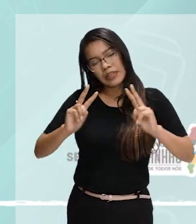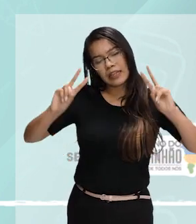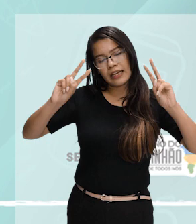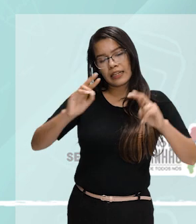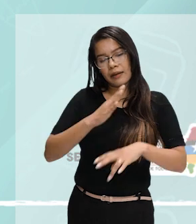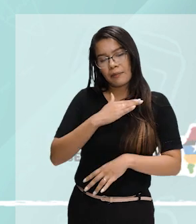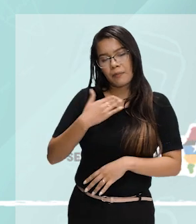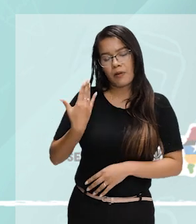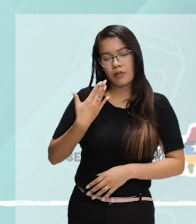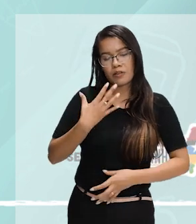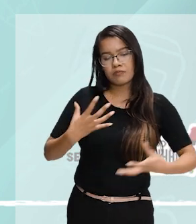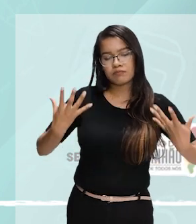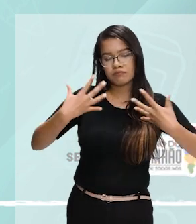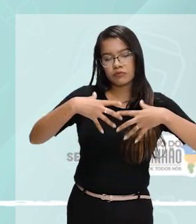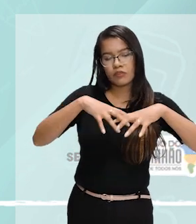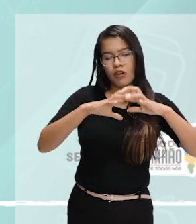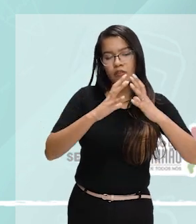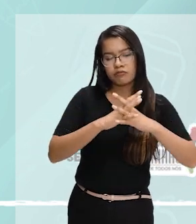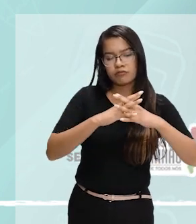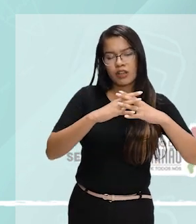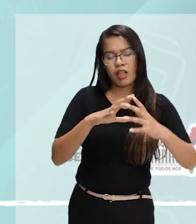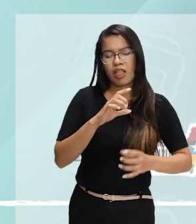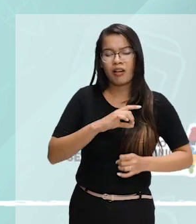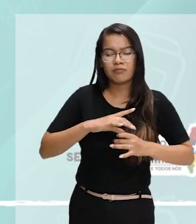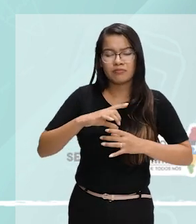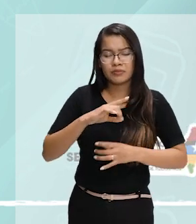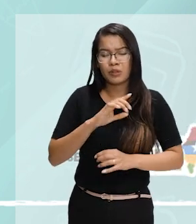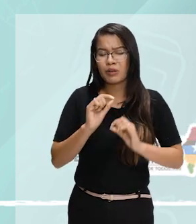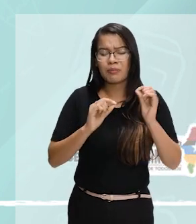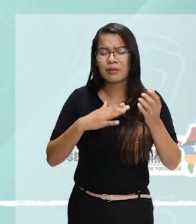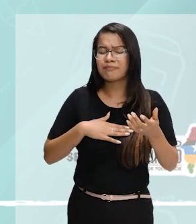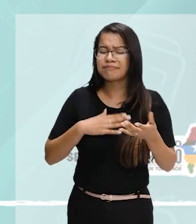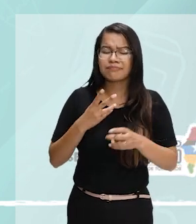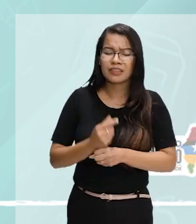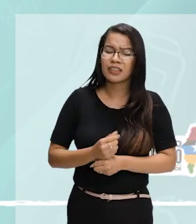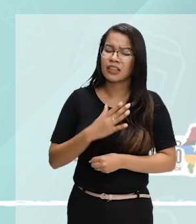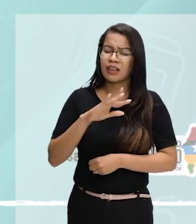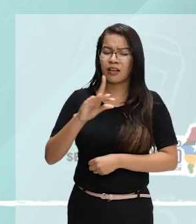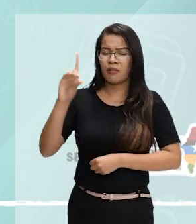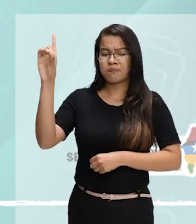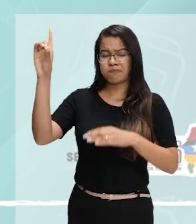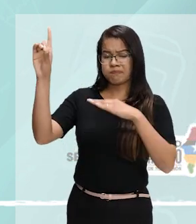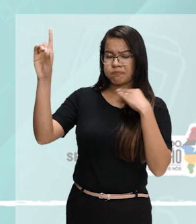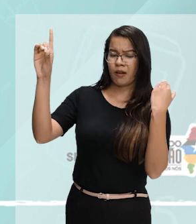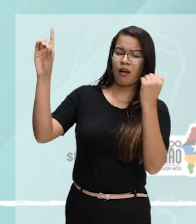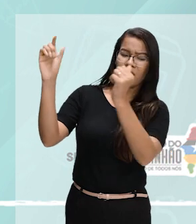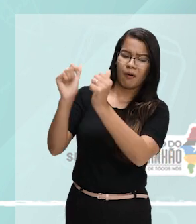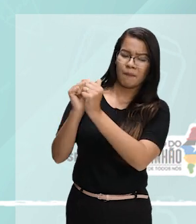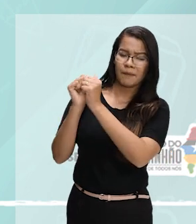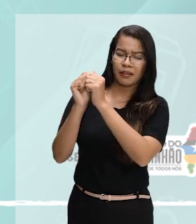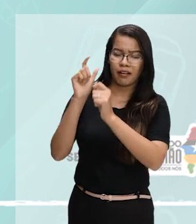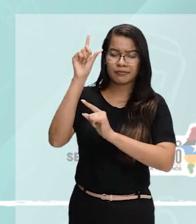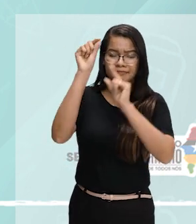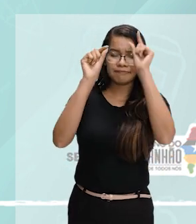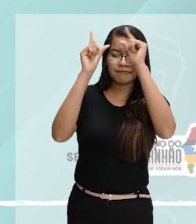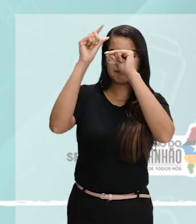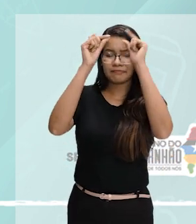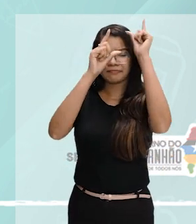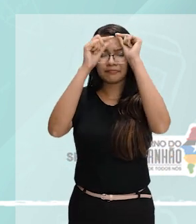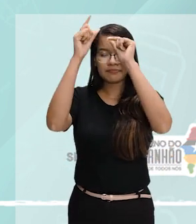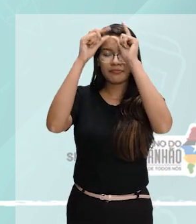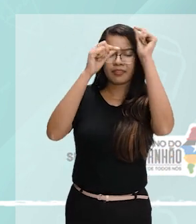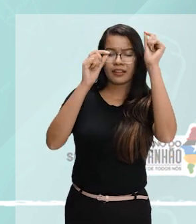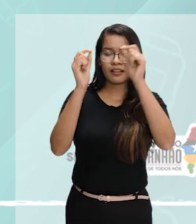envolve um luto. Que me resta, meu Deus? Morra comigo, a estrela de meus cândidos amores, já que não levo no